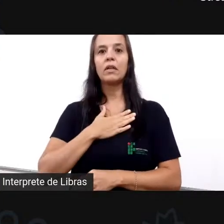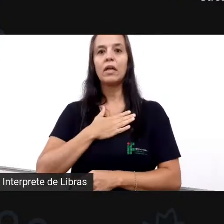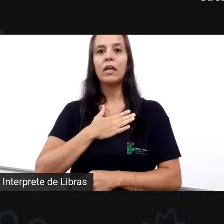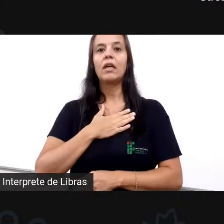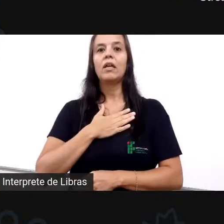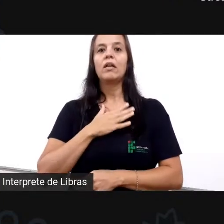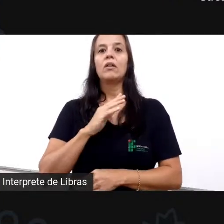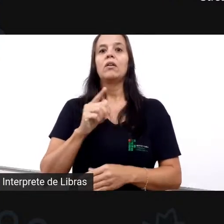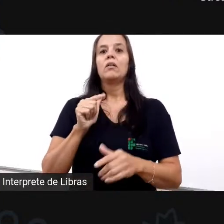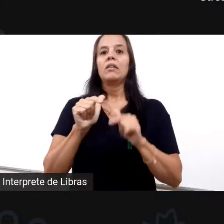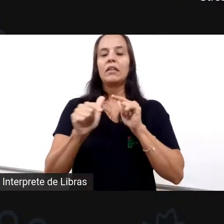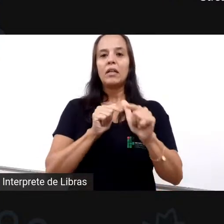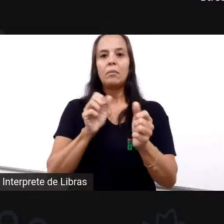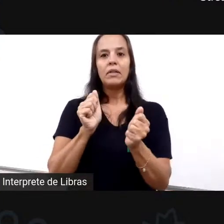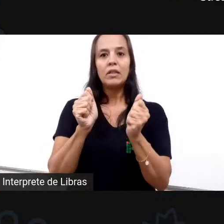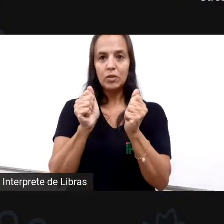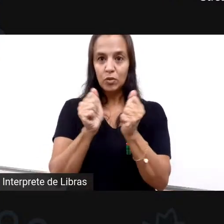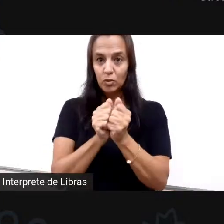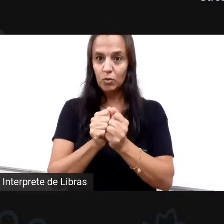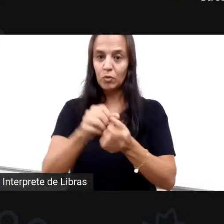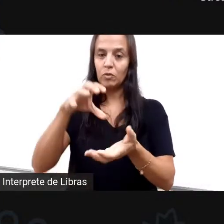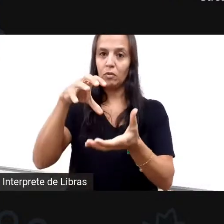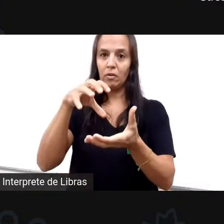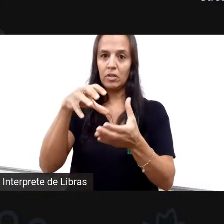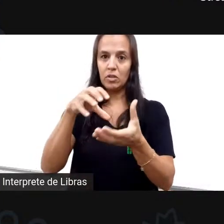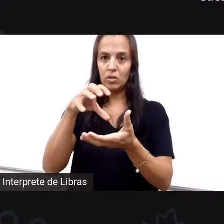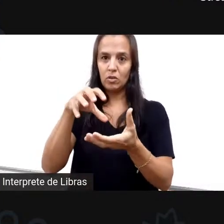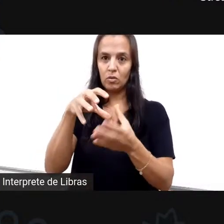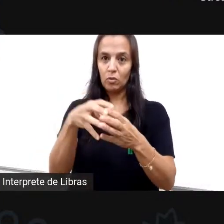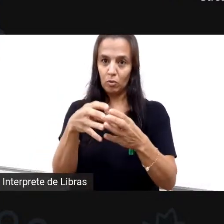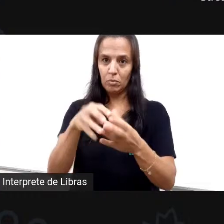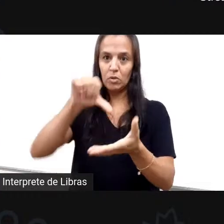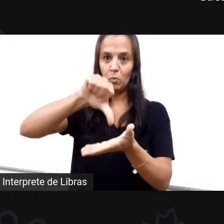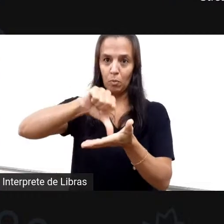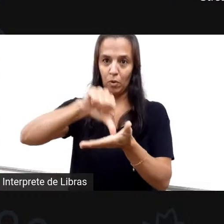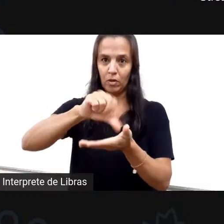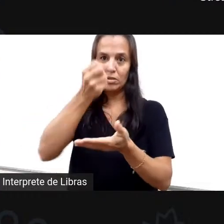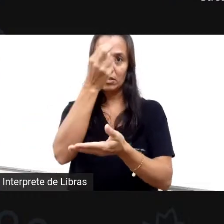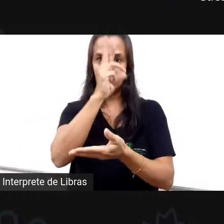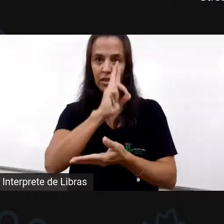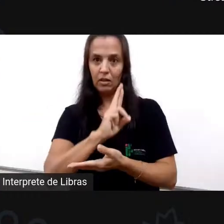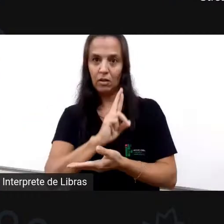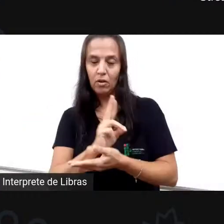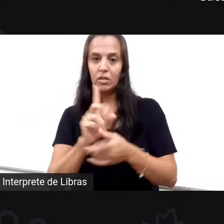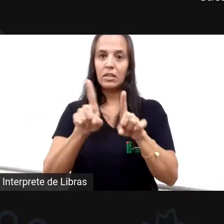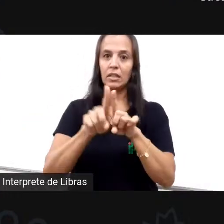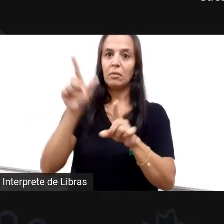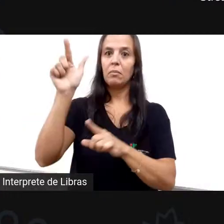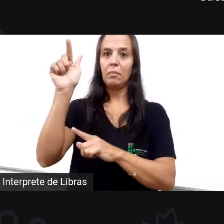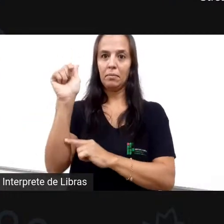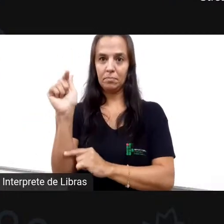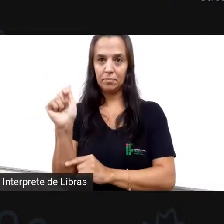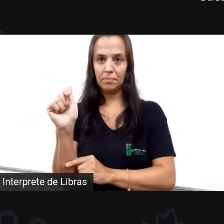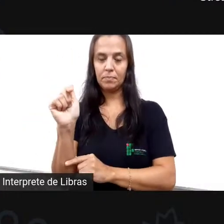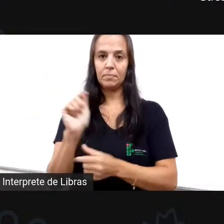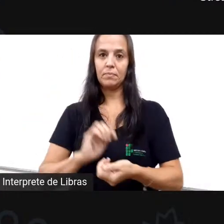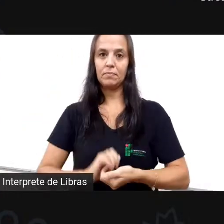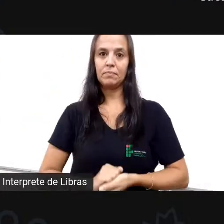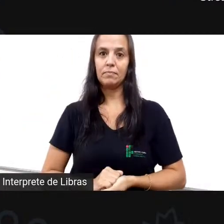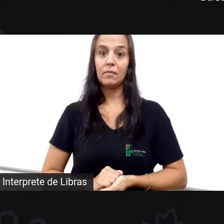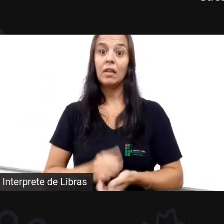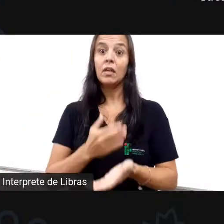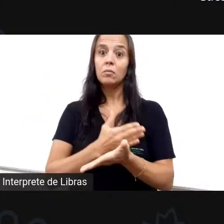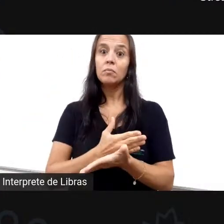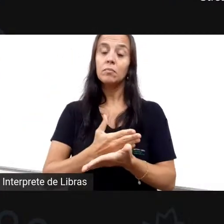perto com as turmas, tanto do Polo de Santa Rosa, como do Polo Giruá, e